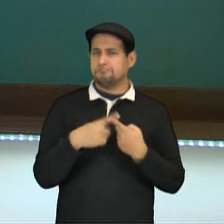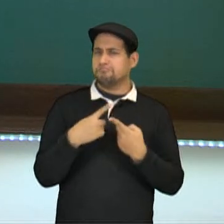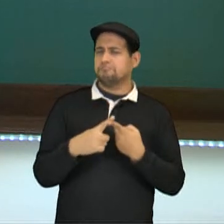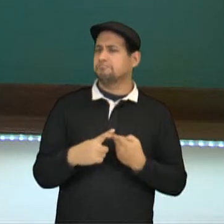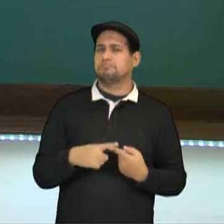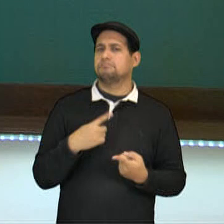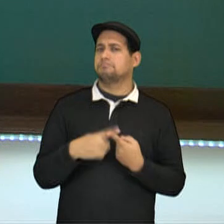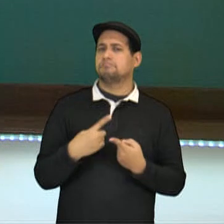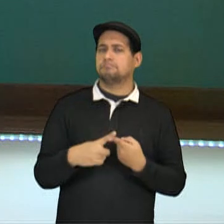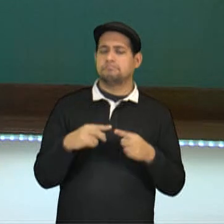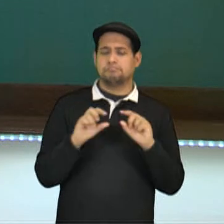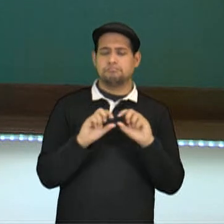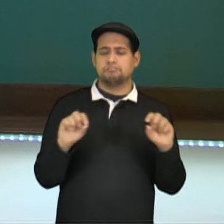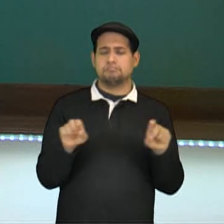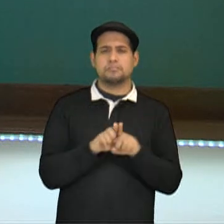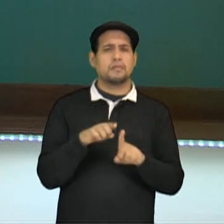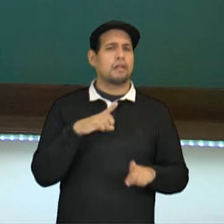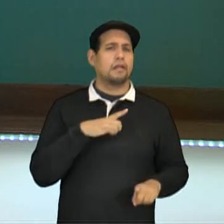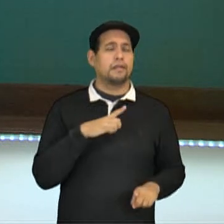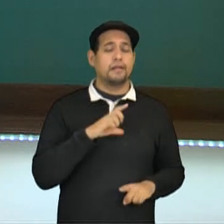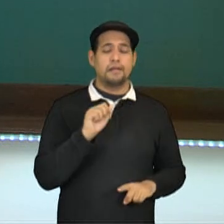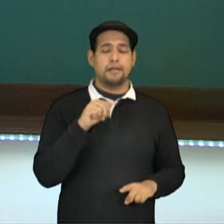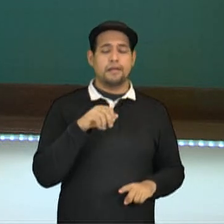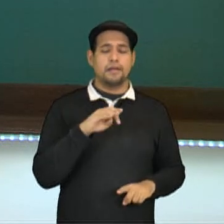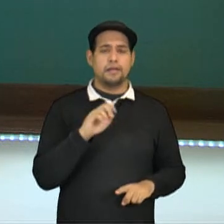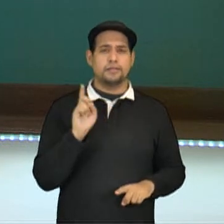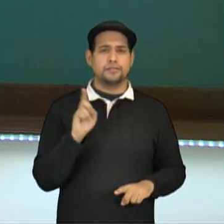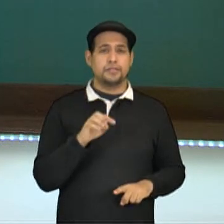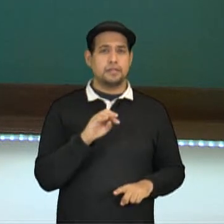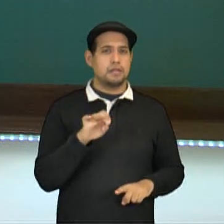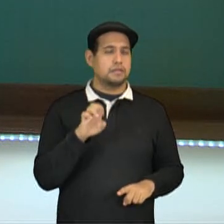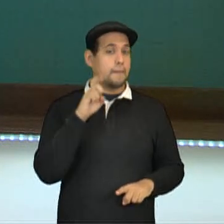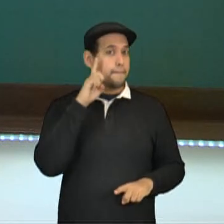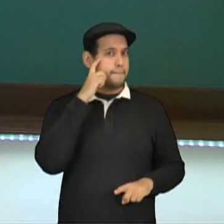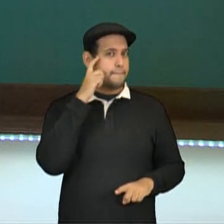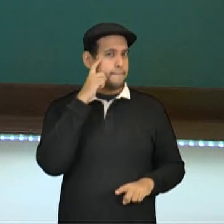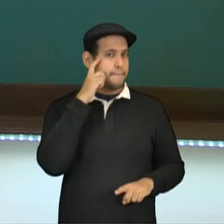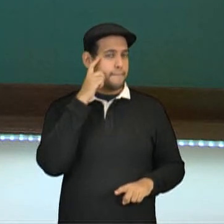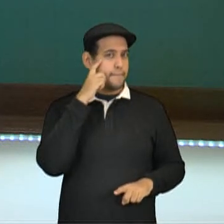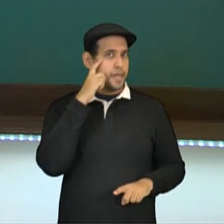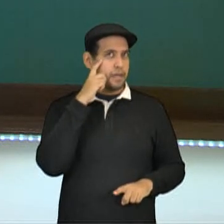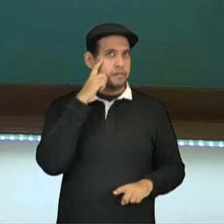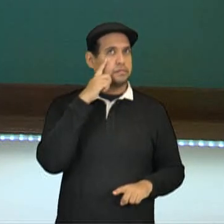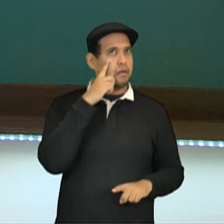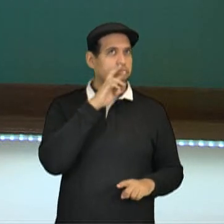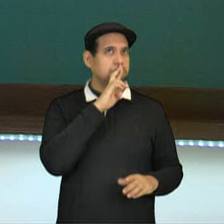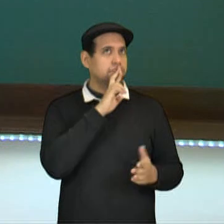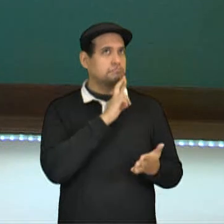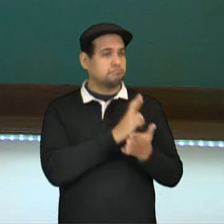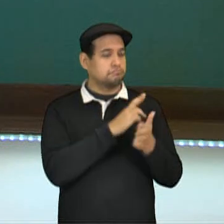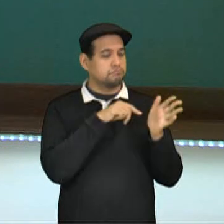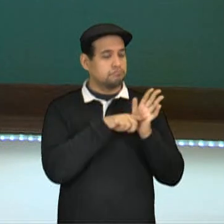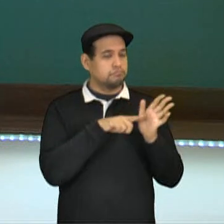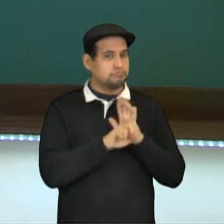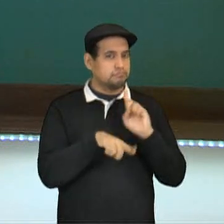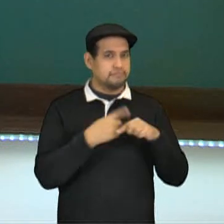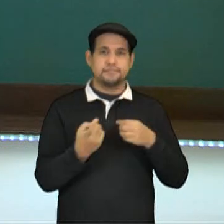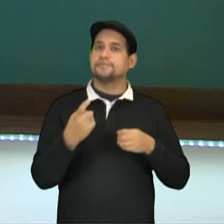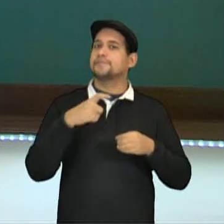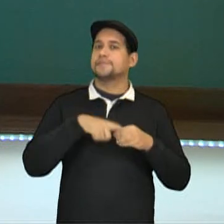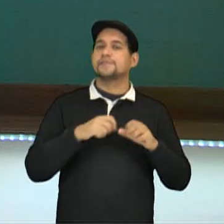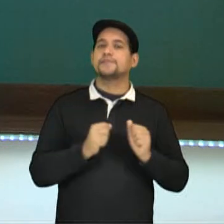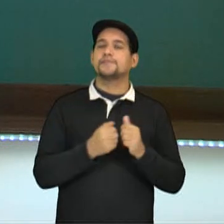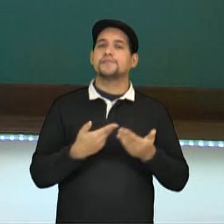por que nesse verso eu tenho uma antítese? Pensa um pouquinho, reflete e responde as questões aqui que eu volto já